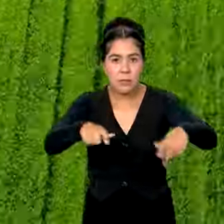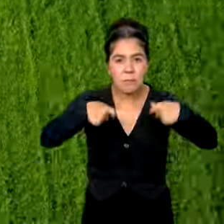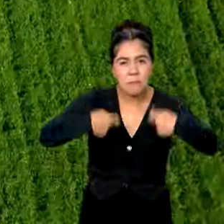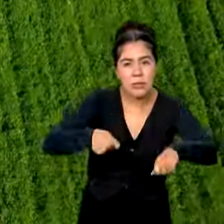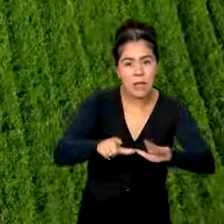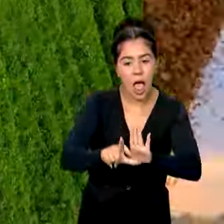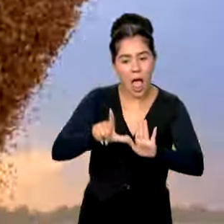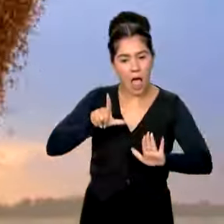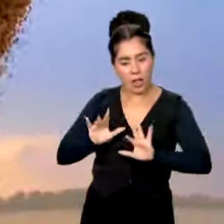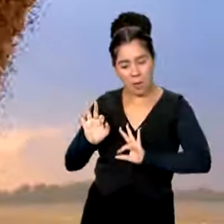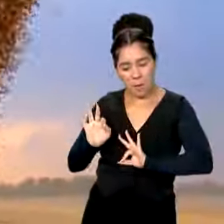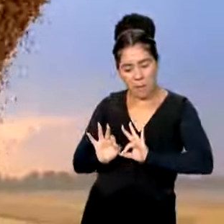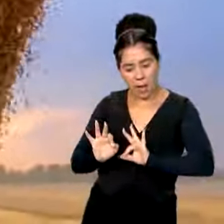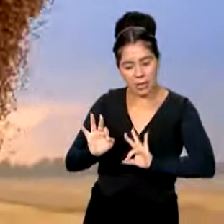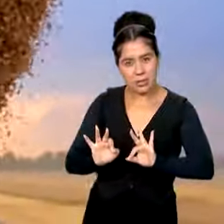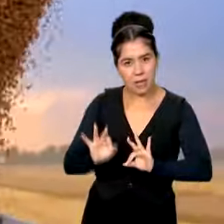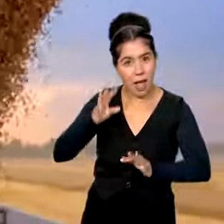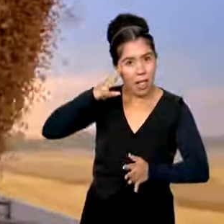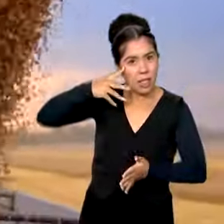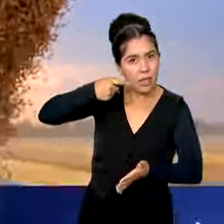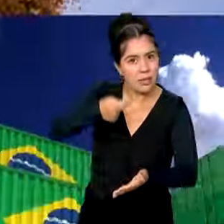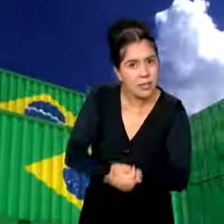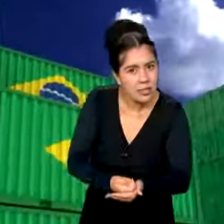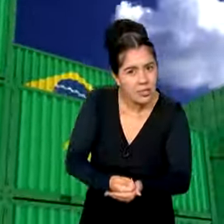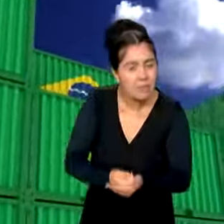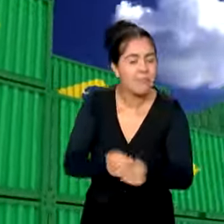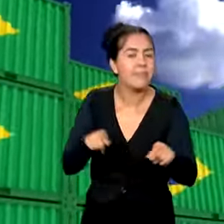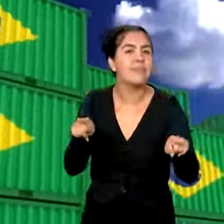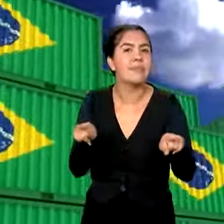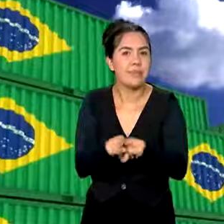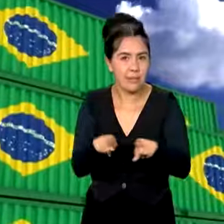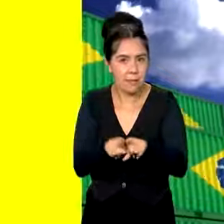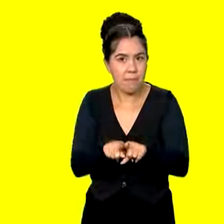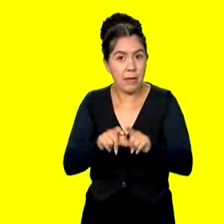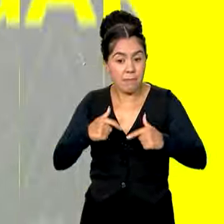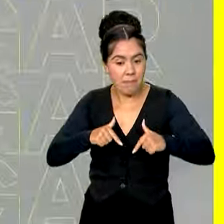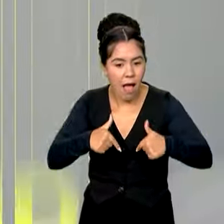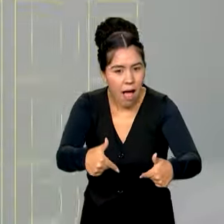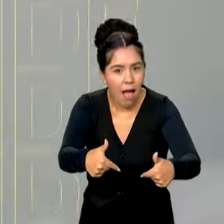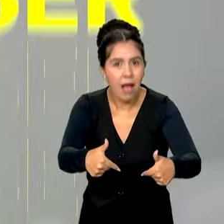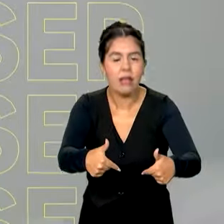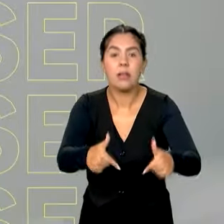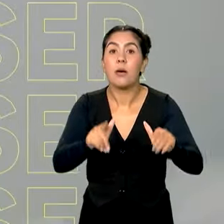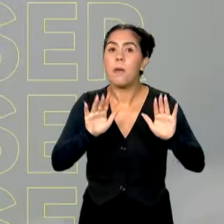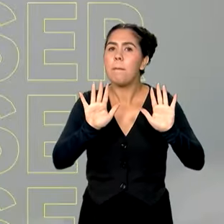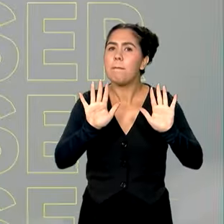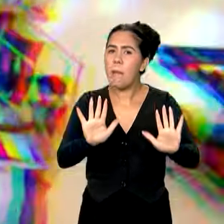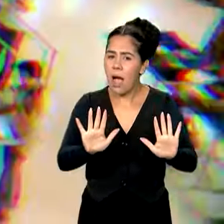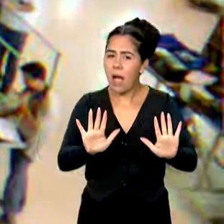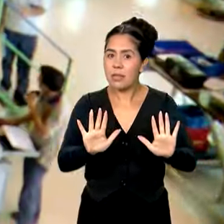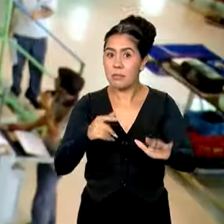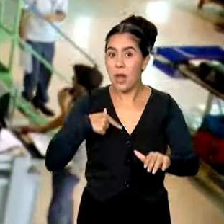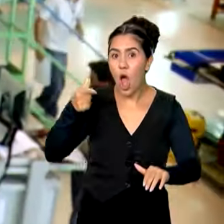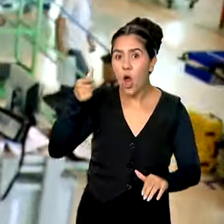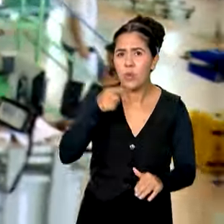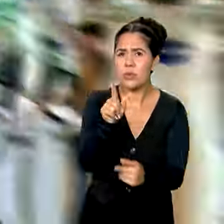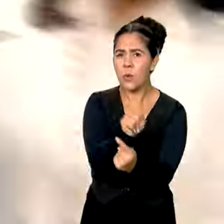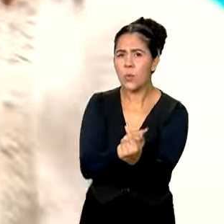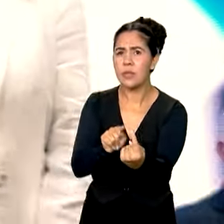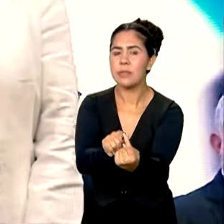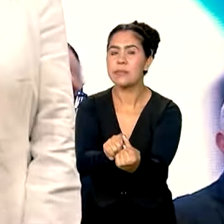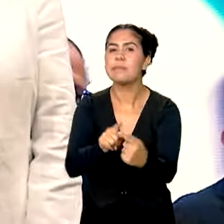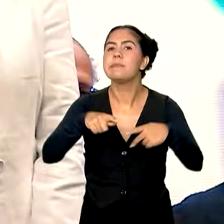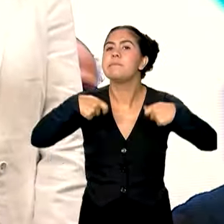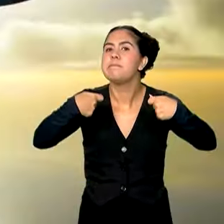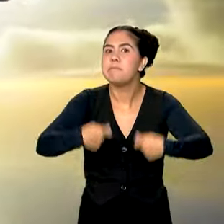planejar, decidir e, principalmente, agir. Mas para chegar onde se quer, é preciso